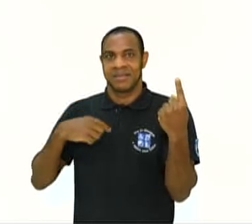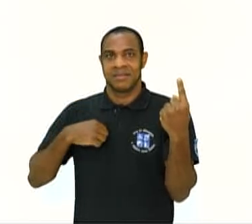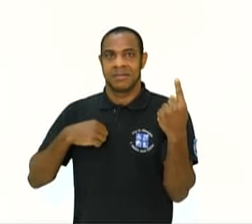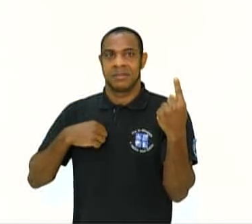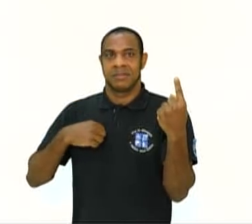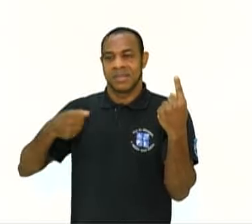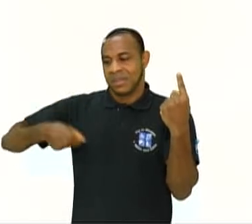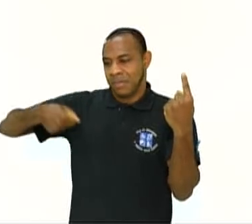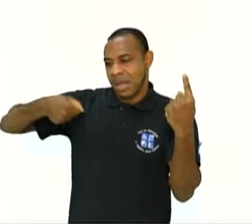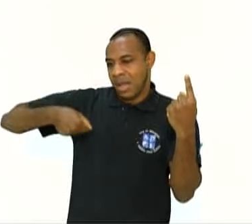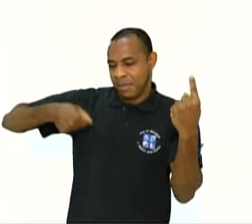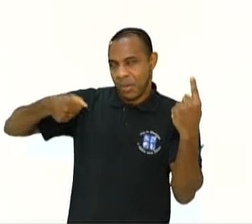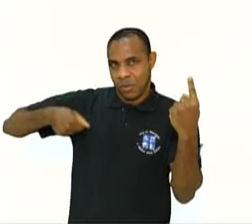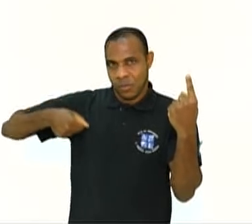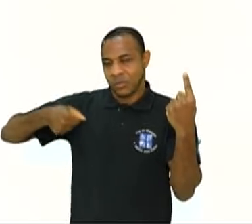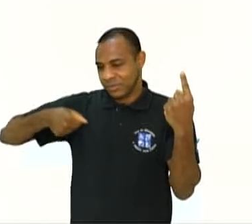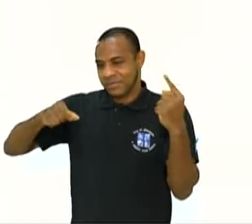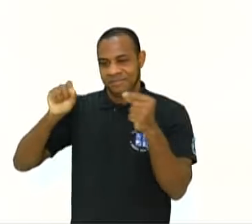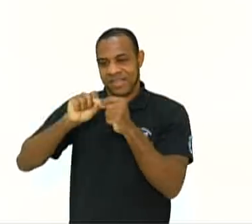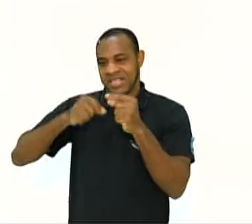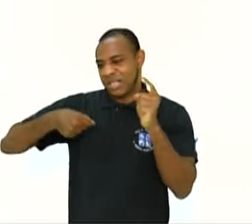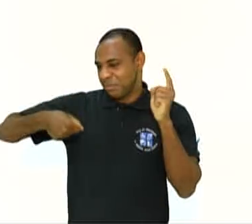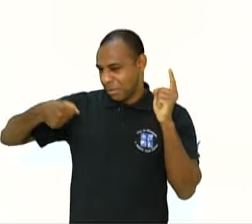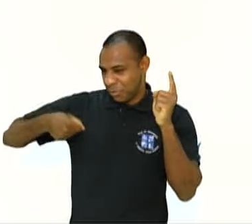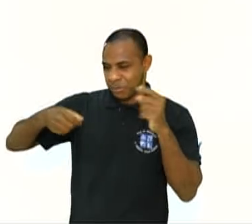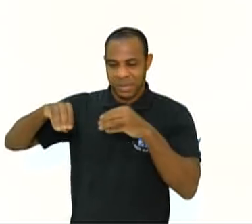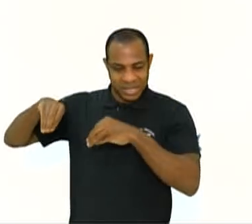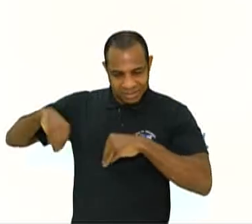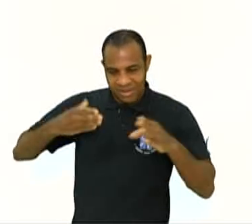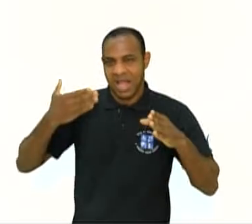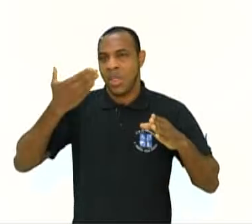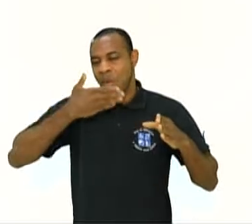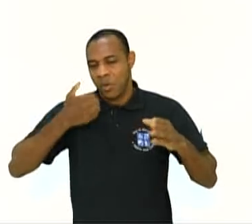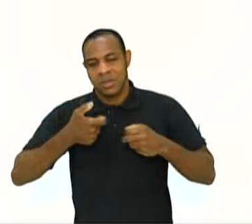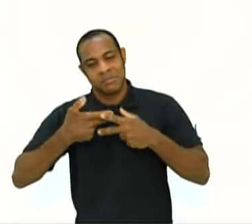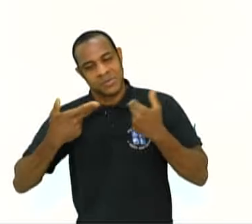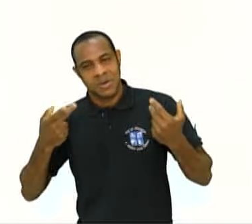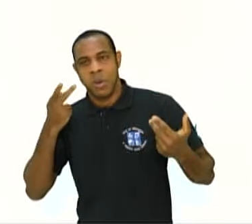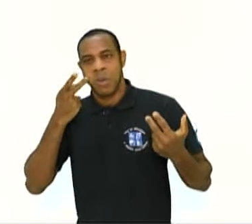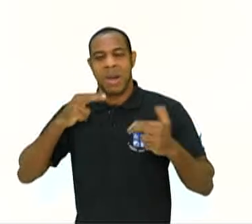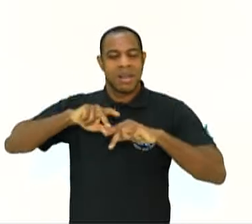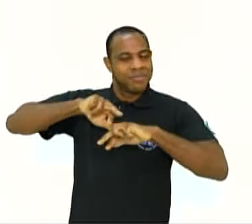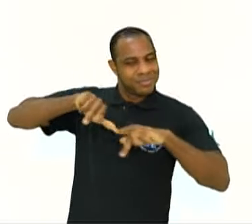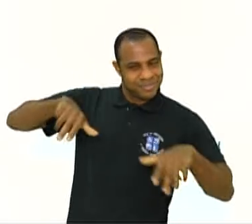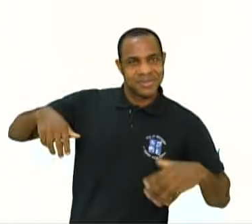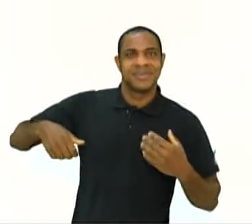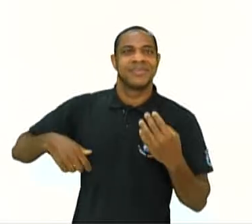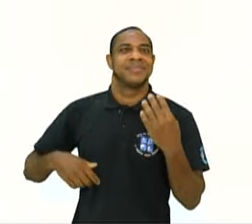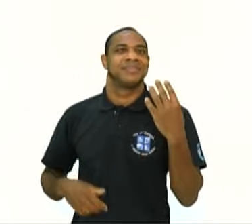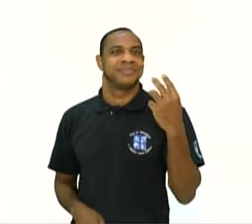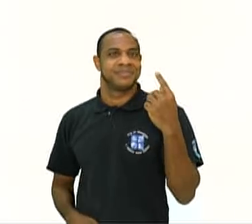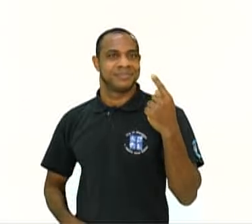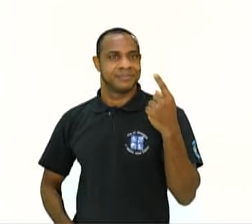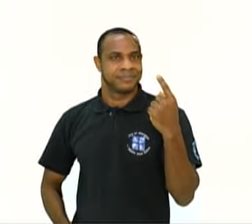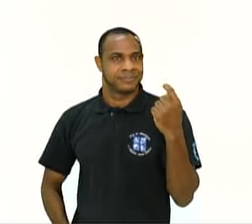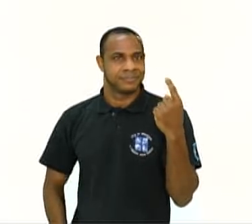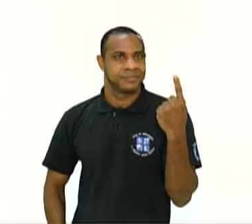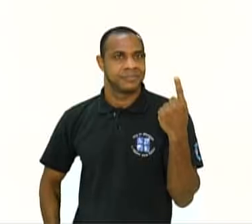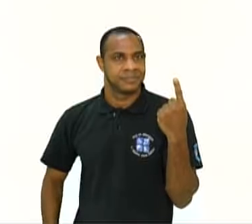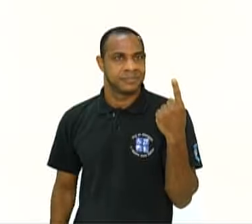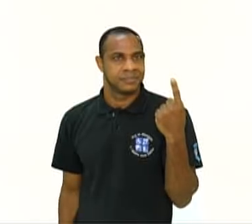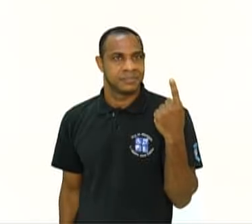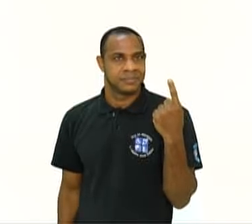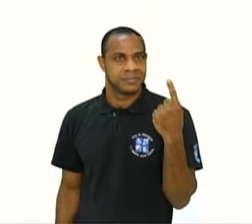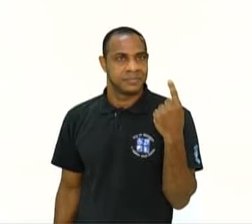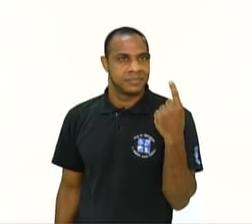uma bolsa para você carregar ali uma sacola, uma bolsa para você carregar os doces que você vai ganhar.